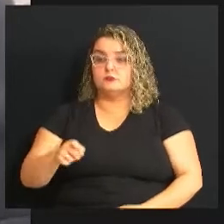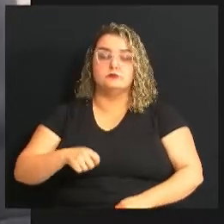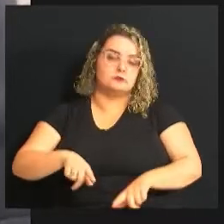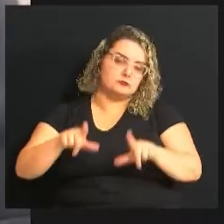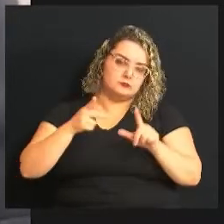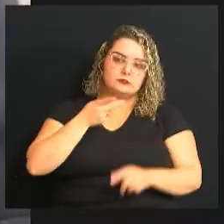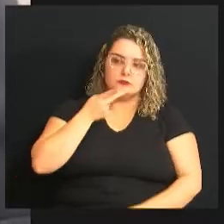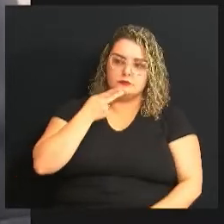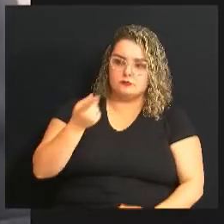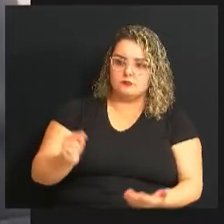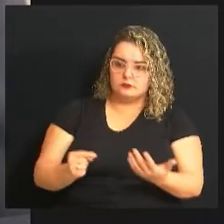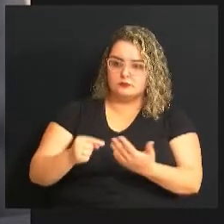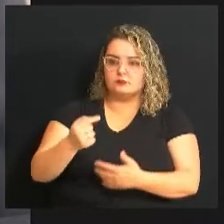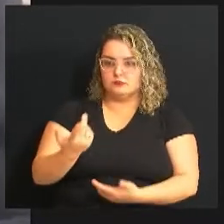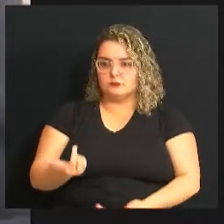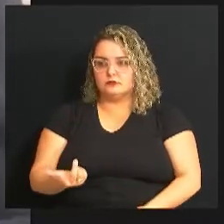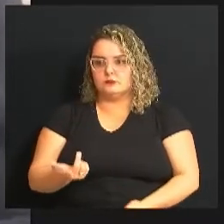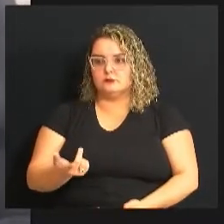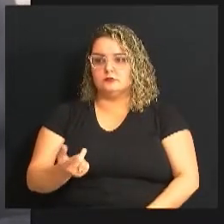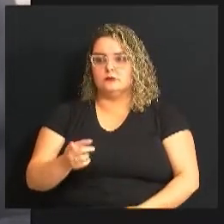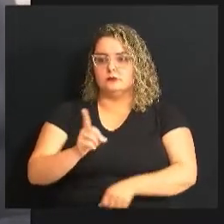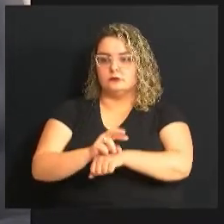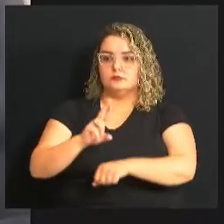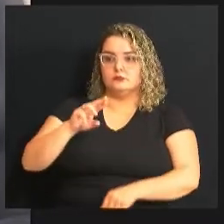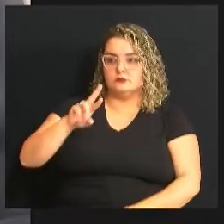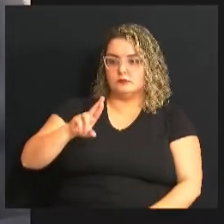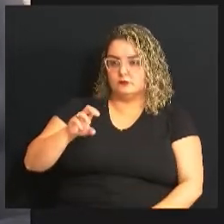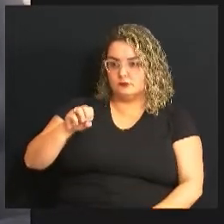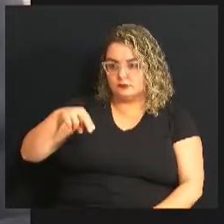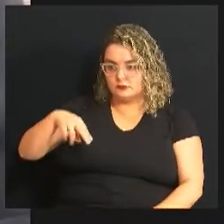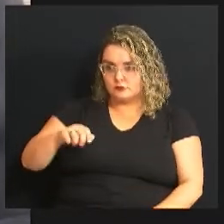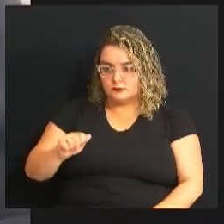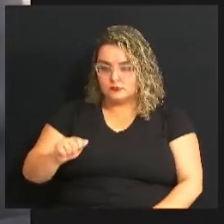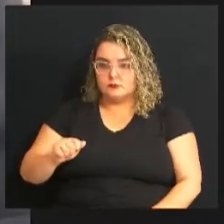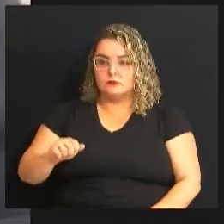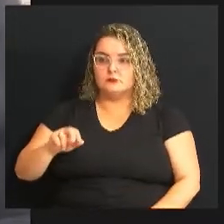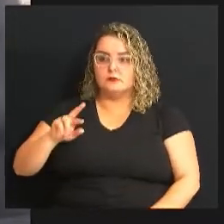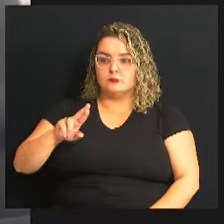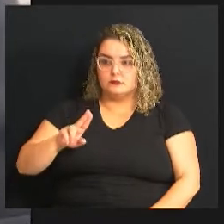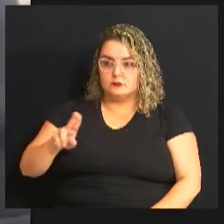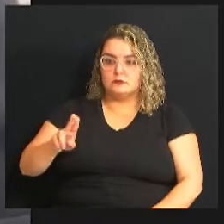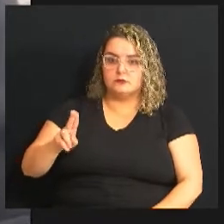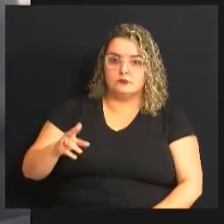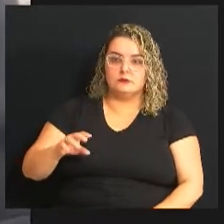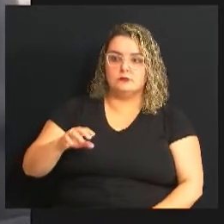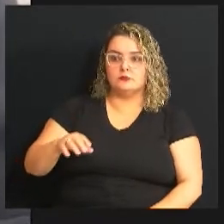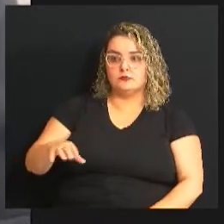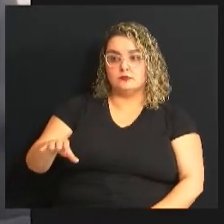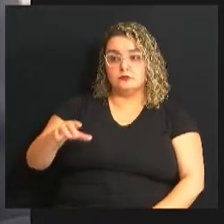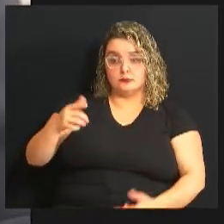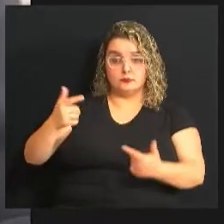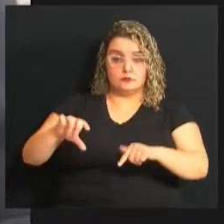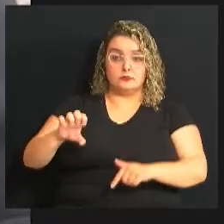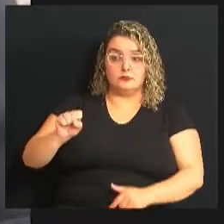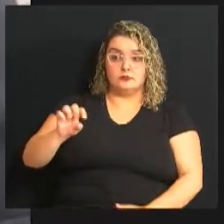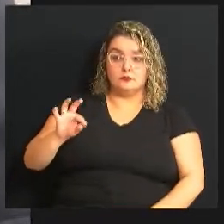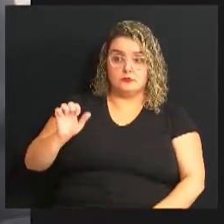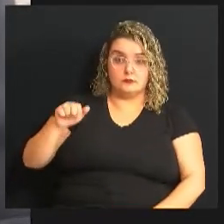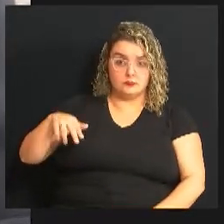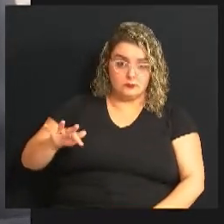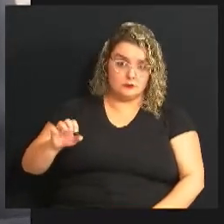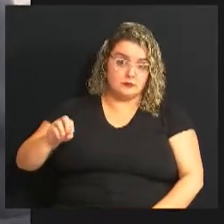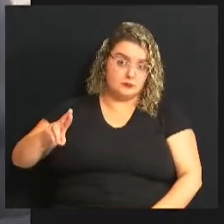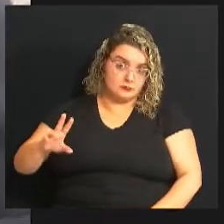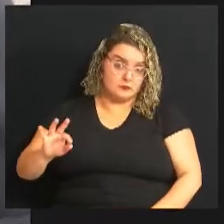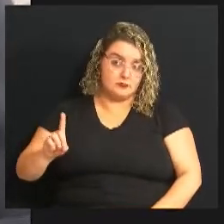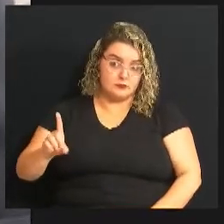um deles, que é a doutora Rona Hu, que ela é de Stanford. Stanford, vocês sabem, é uma das